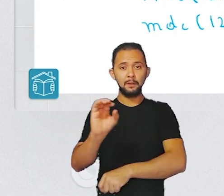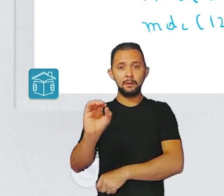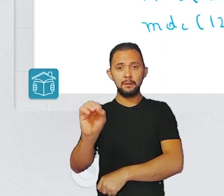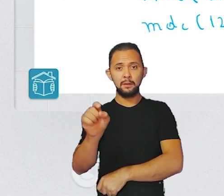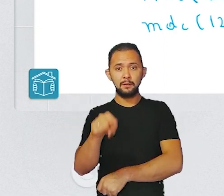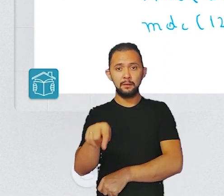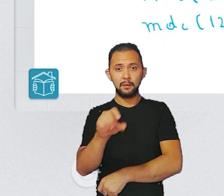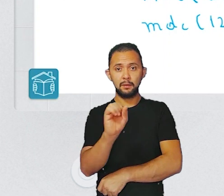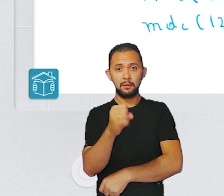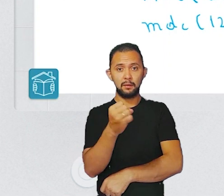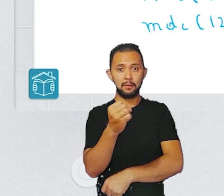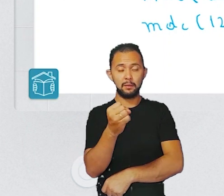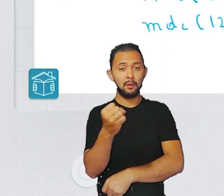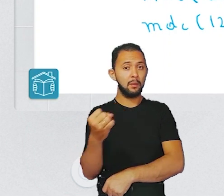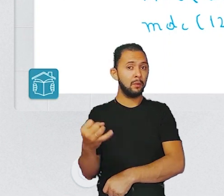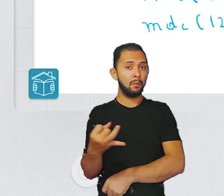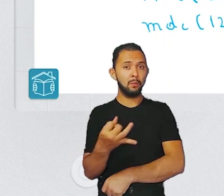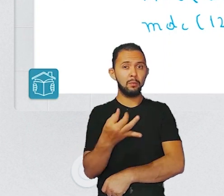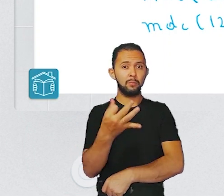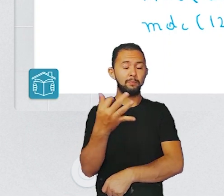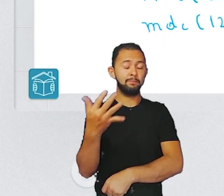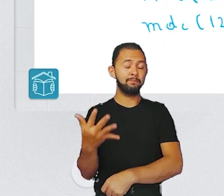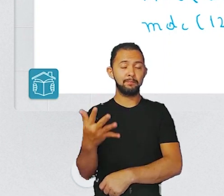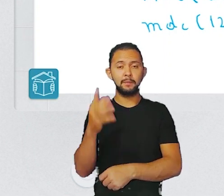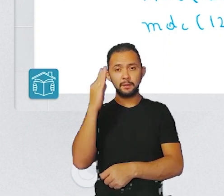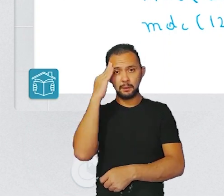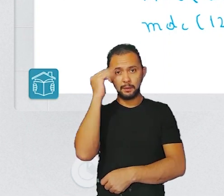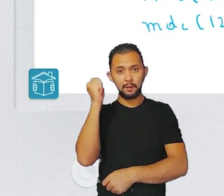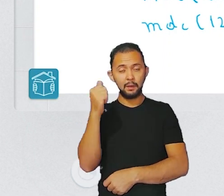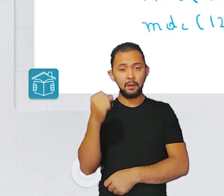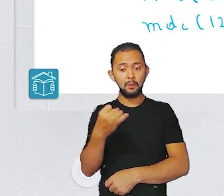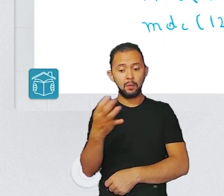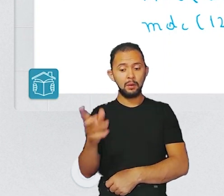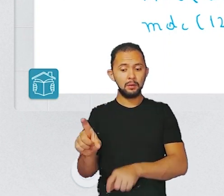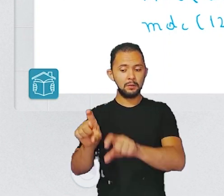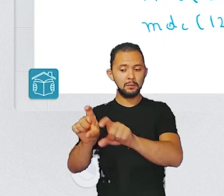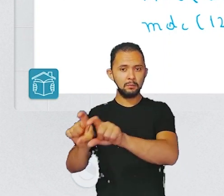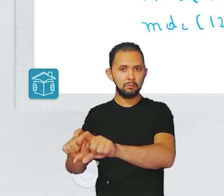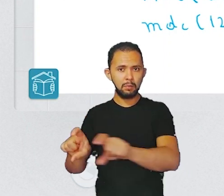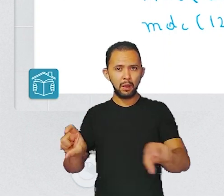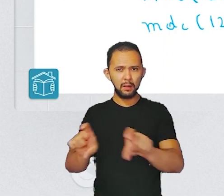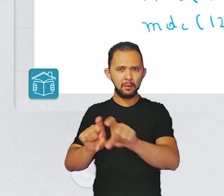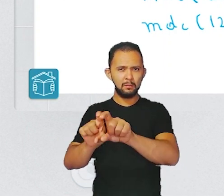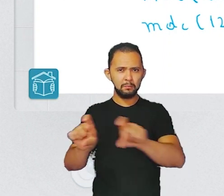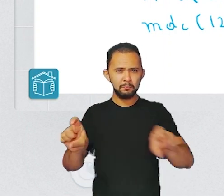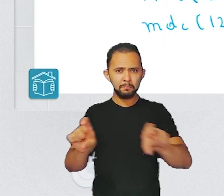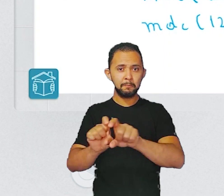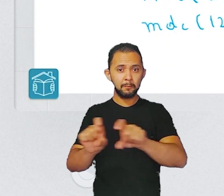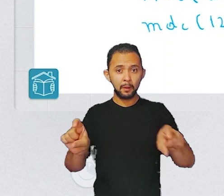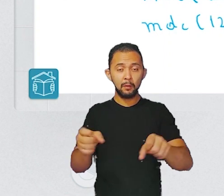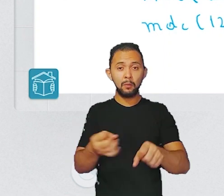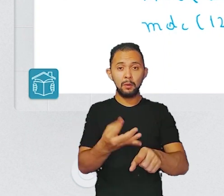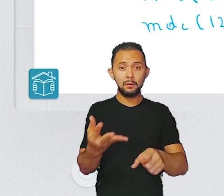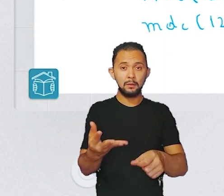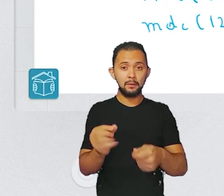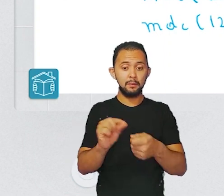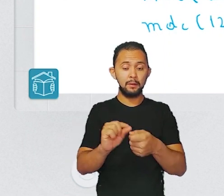para determinar a quantidade de barras que vai ter, né? A gente fala o seguinte, a gente multiplica esses números aqui, ó, que